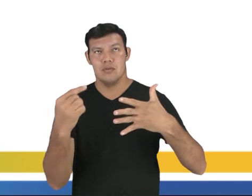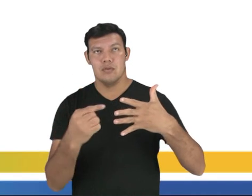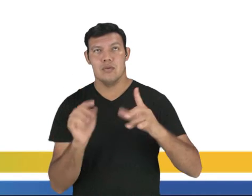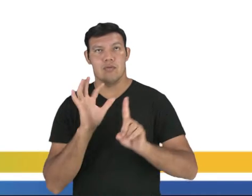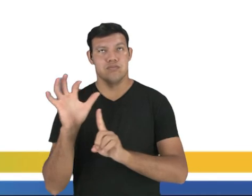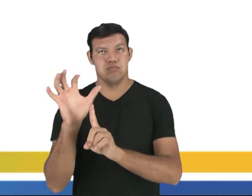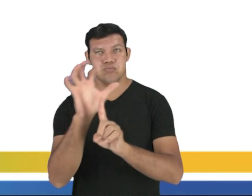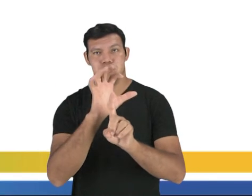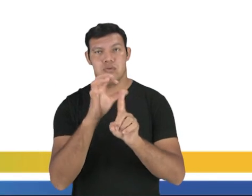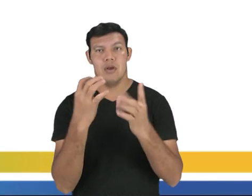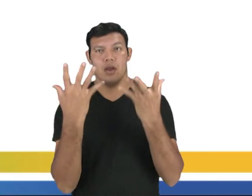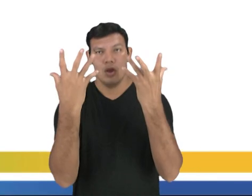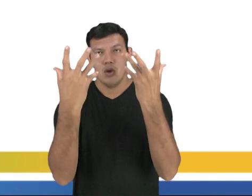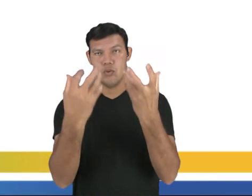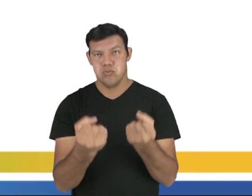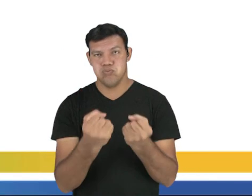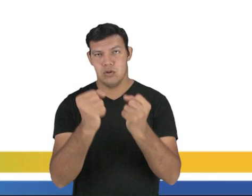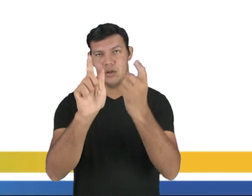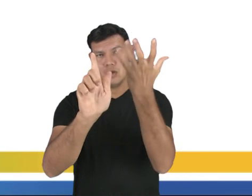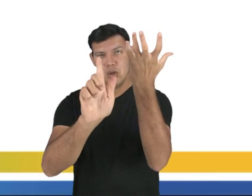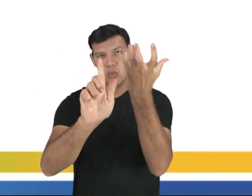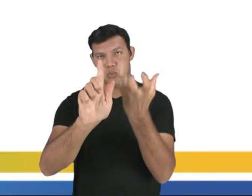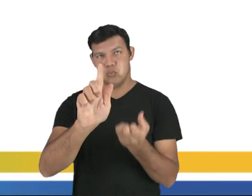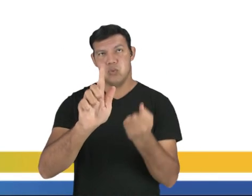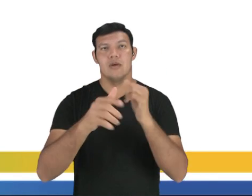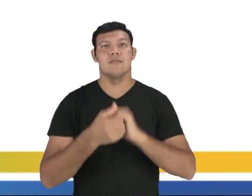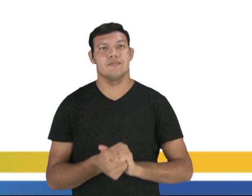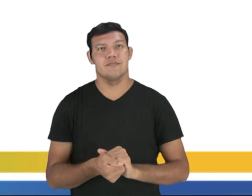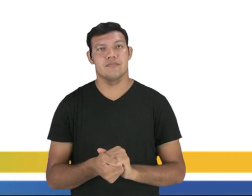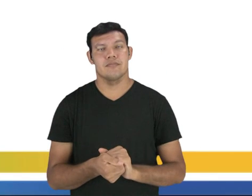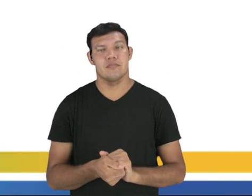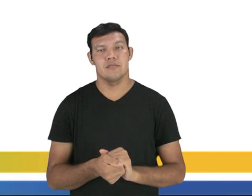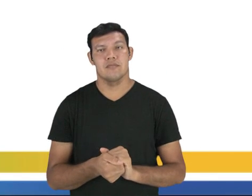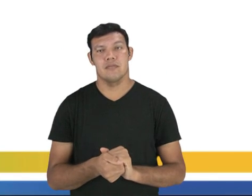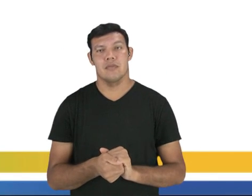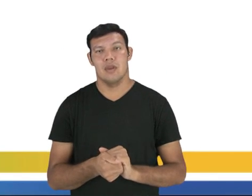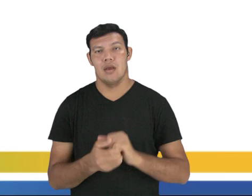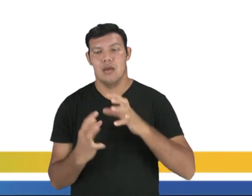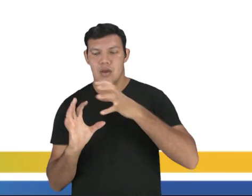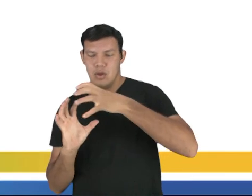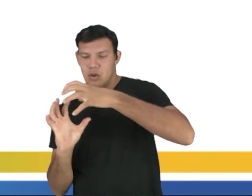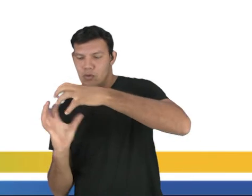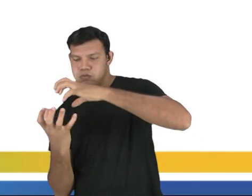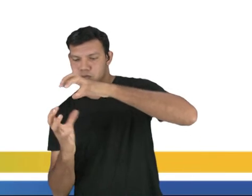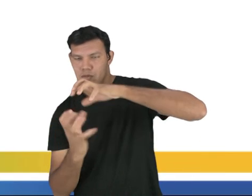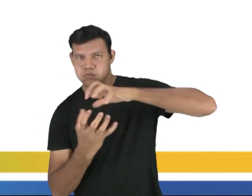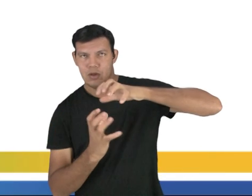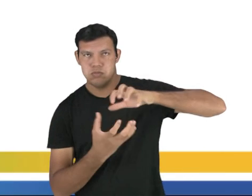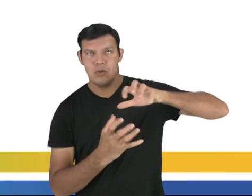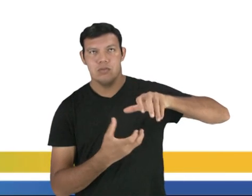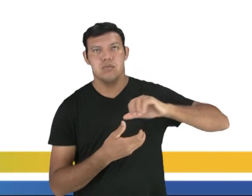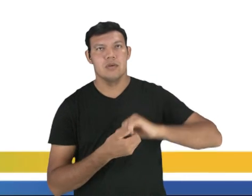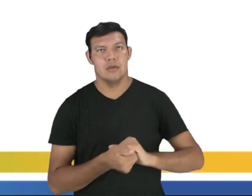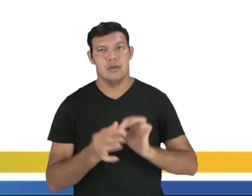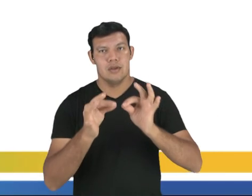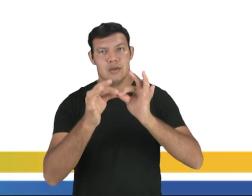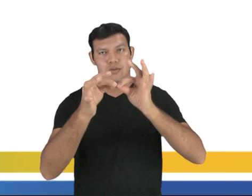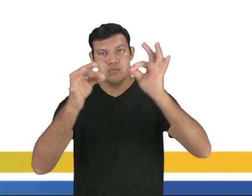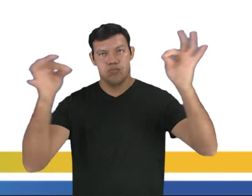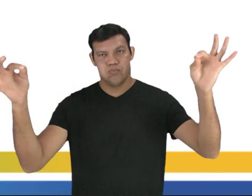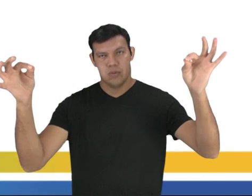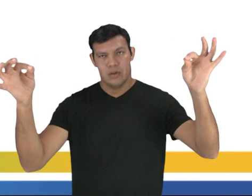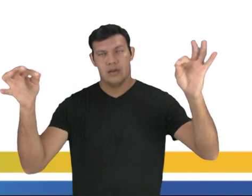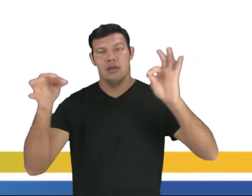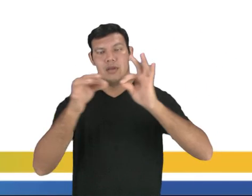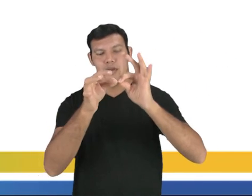aí, fatores que influenciam na atração gravitacional, né? O primeiro deles ali, coloquei aí, ó, os planetas se atraindo, né? O